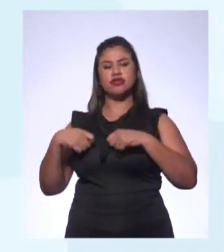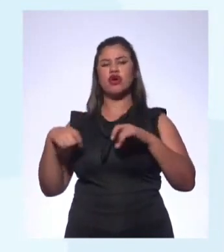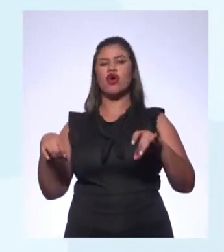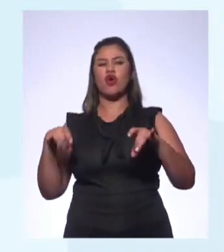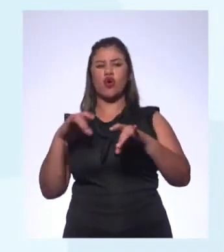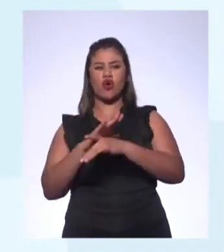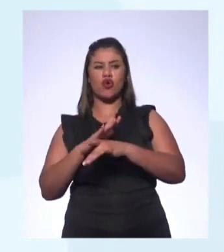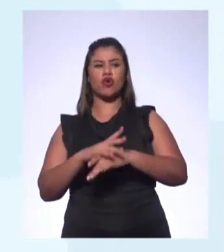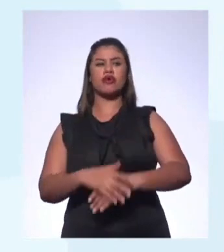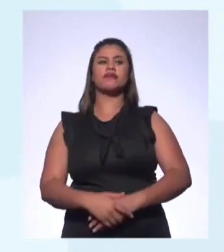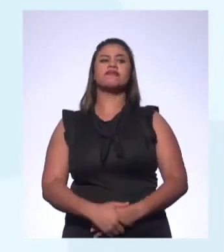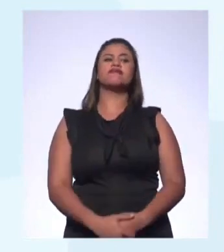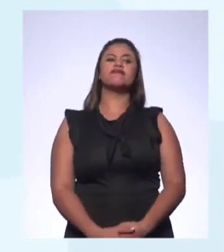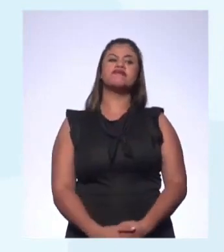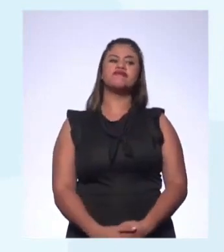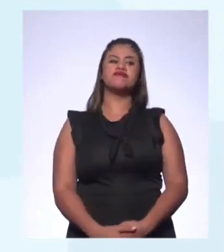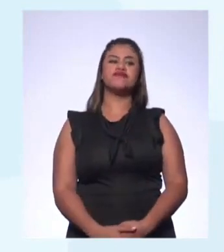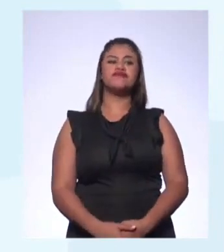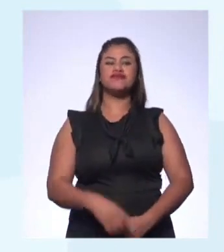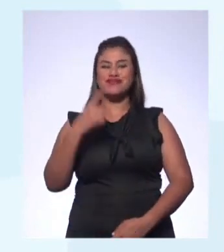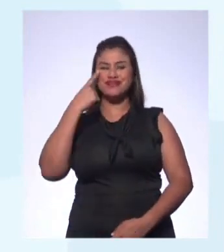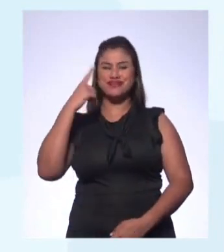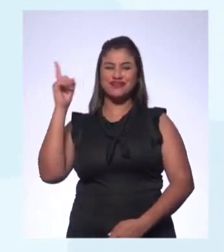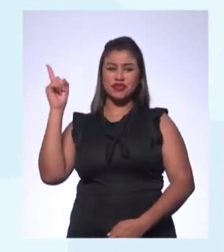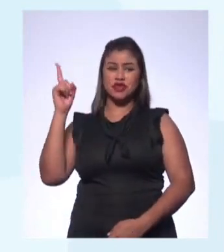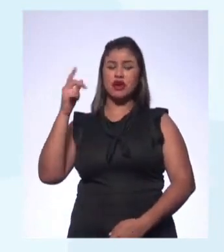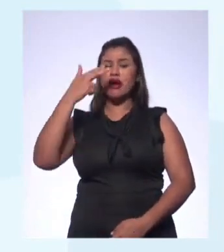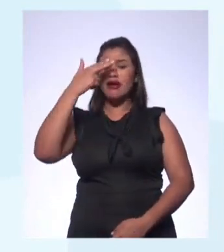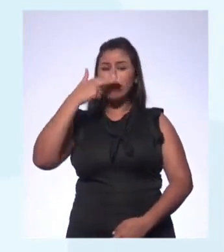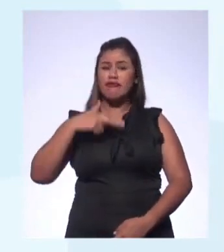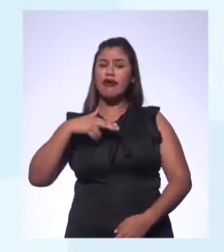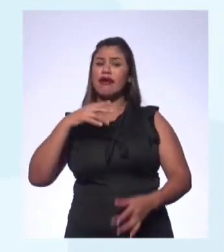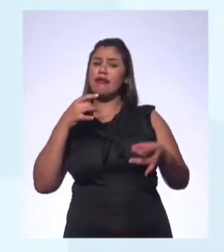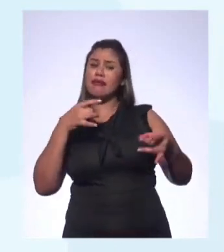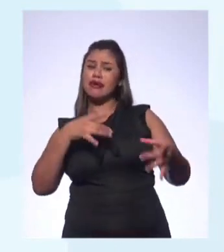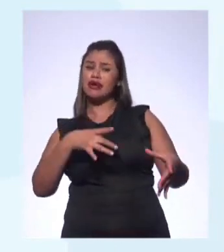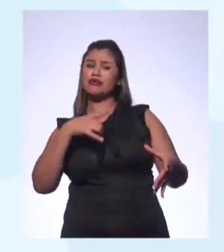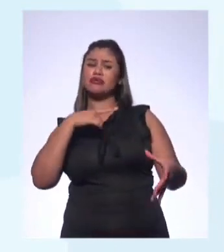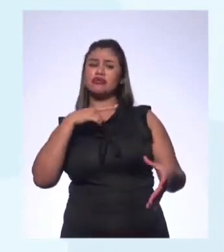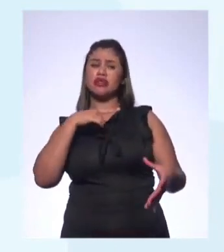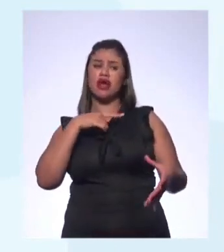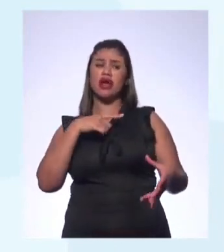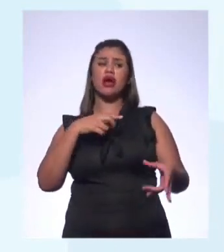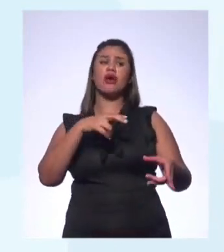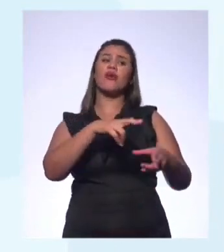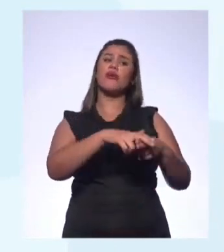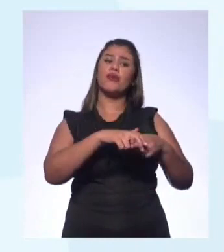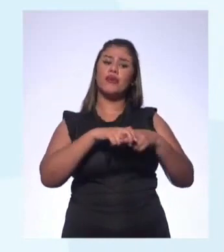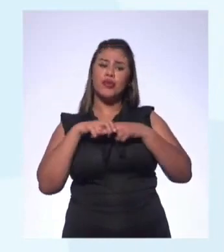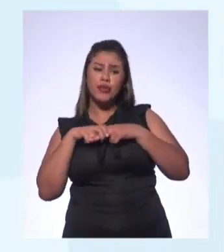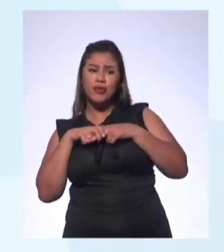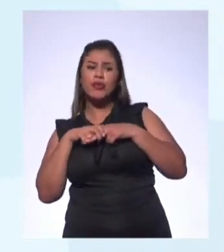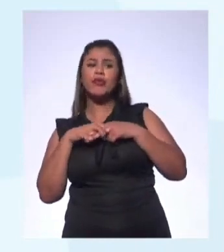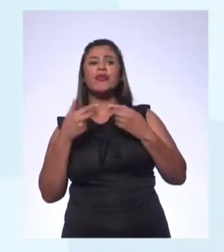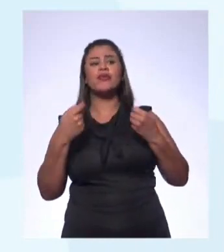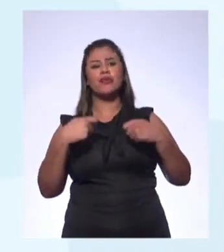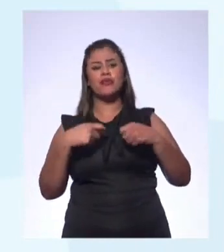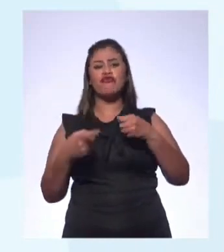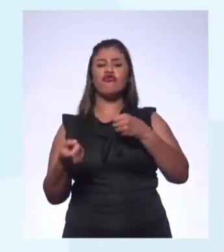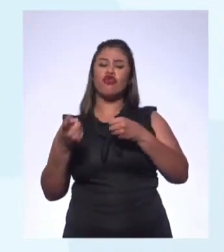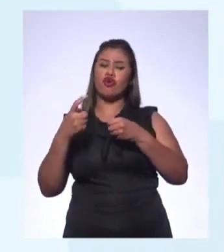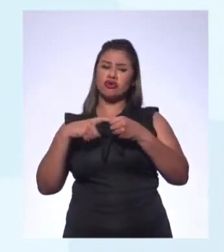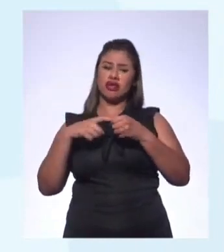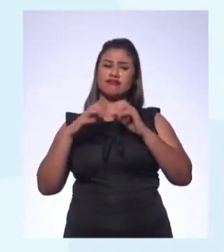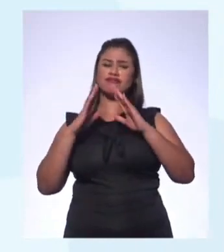Deixa eu ver se eu fiz aqui também, fiz. Os elefantes estão abandonados. Portanto, logo, por isso, devem voltar para casa. Então, eu tenho